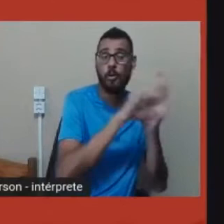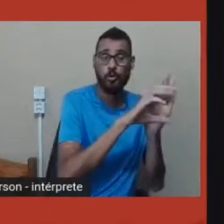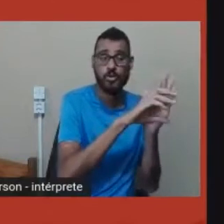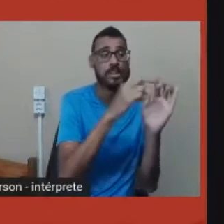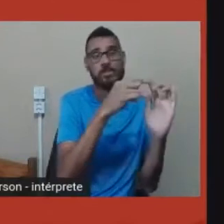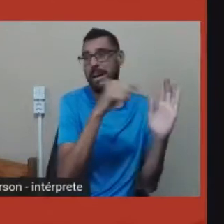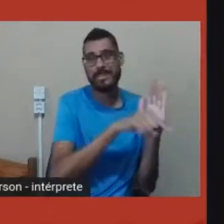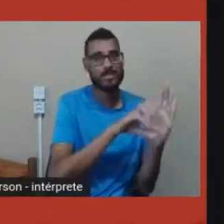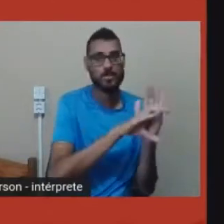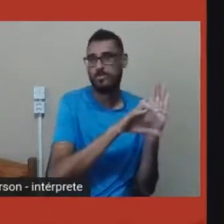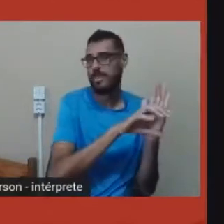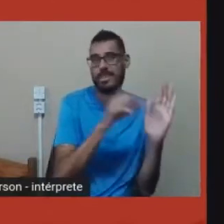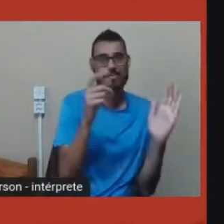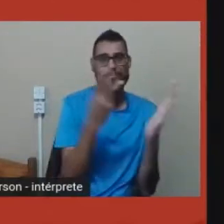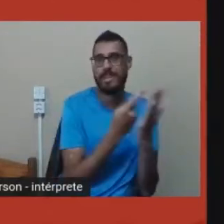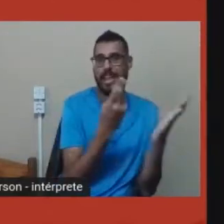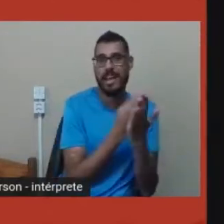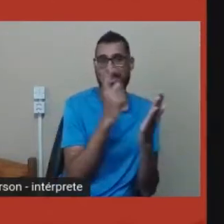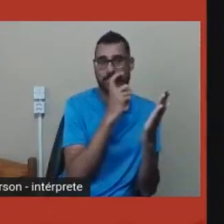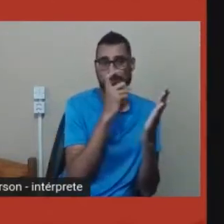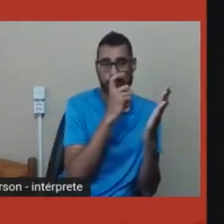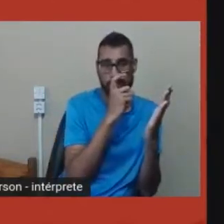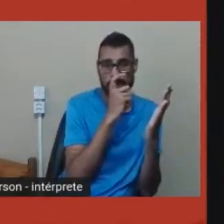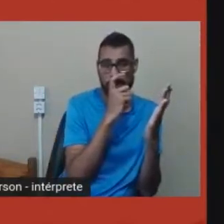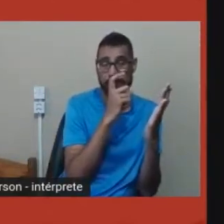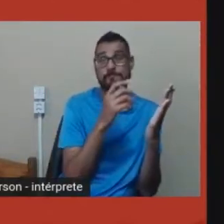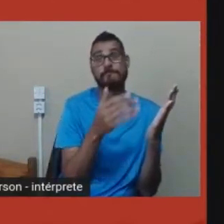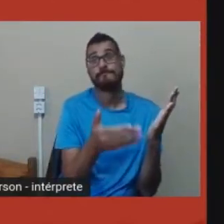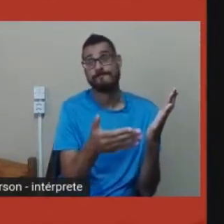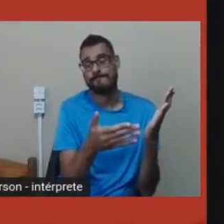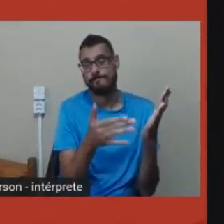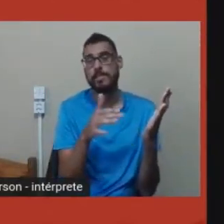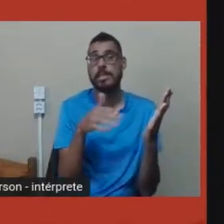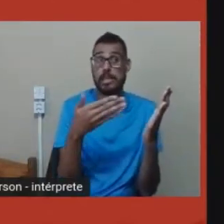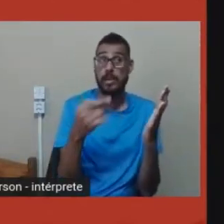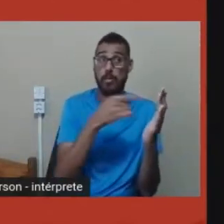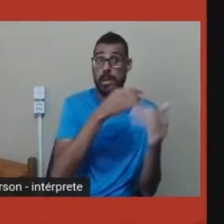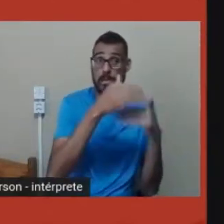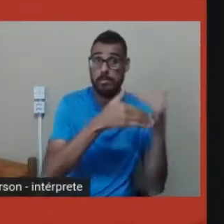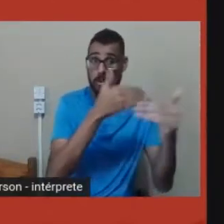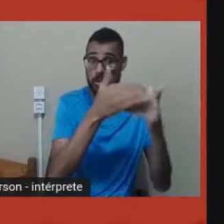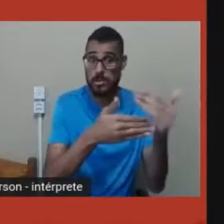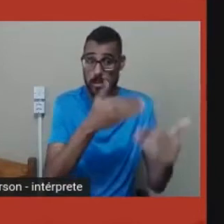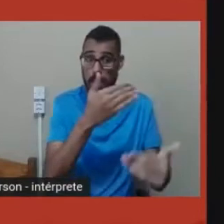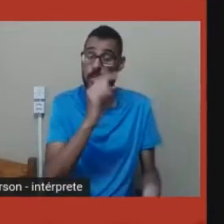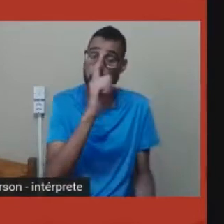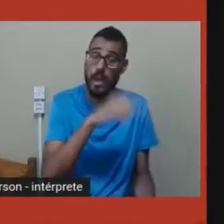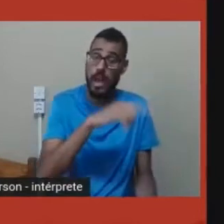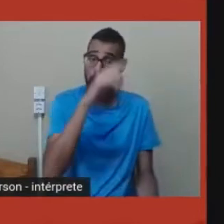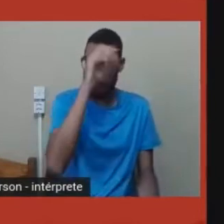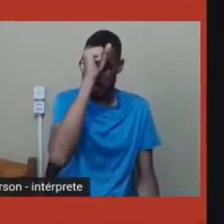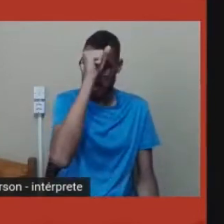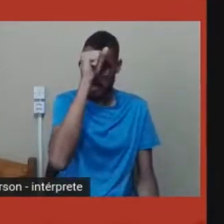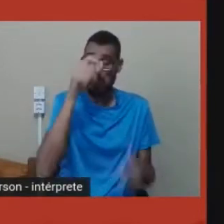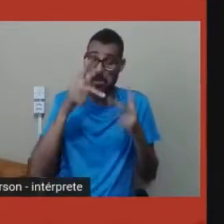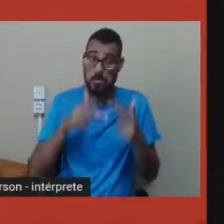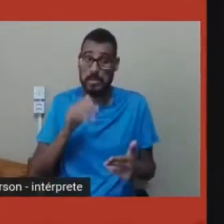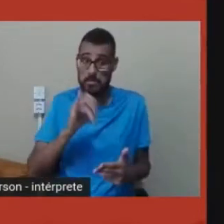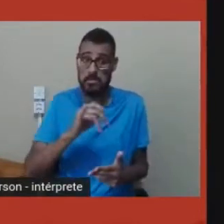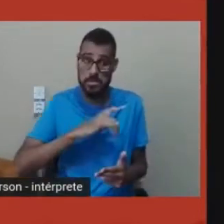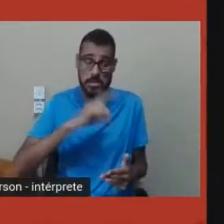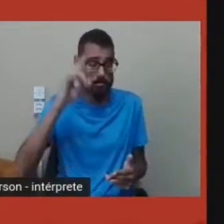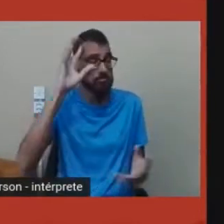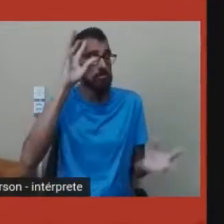retorna. E aí todo esse processo de questionamento faz parte da aprendizagem, né? Então é legal até a coisa dar errado, não se preocupa